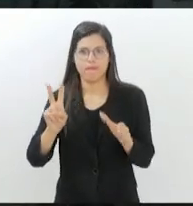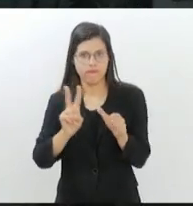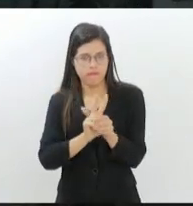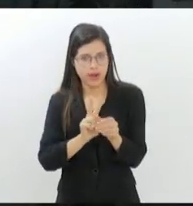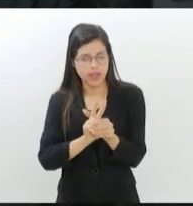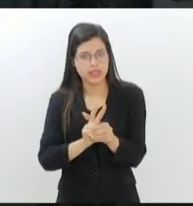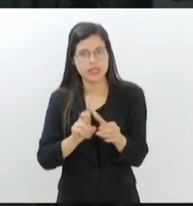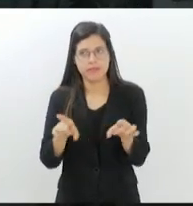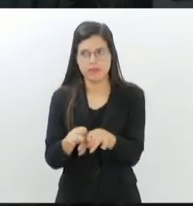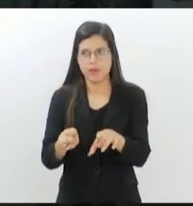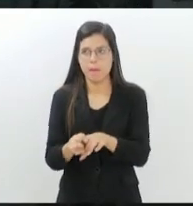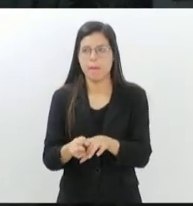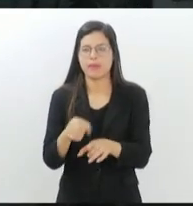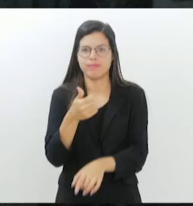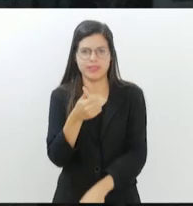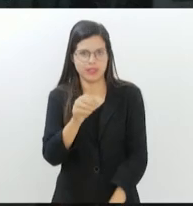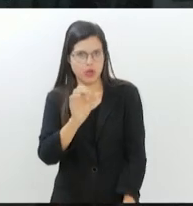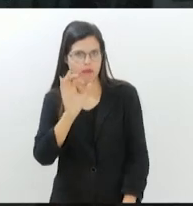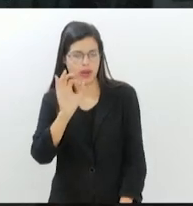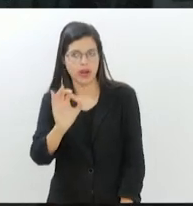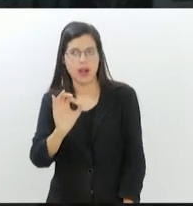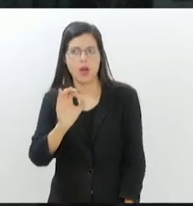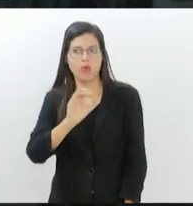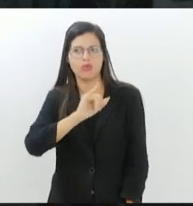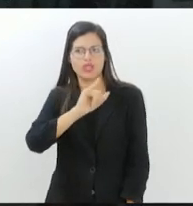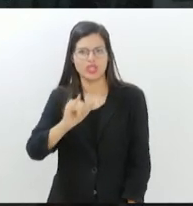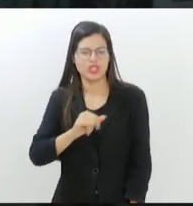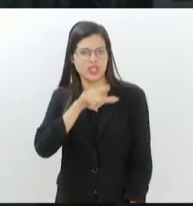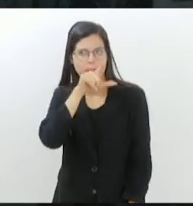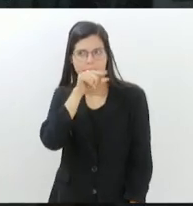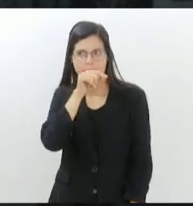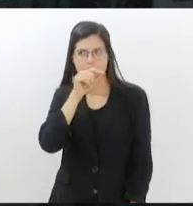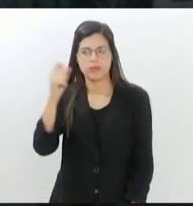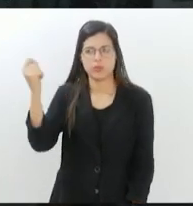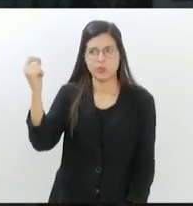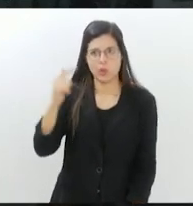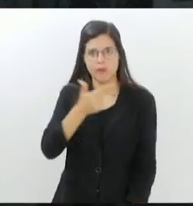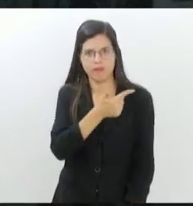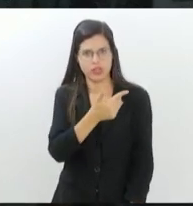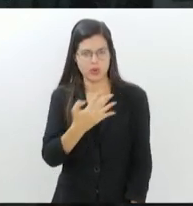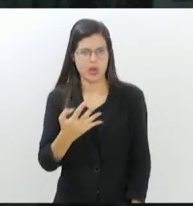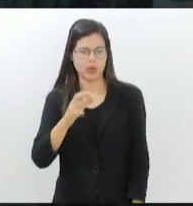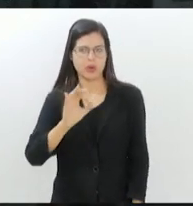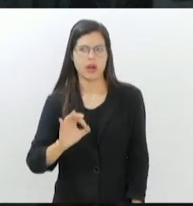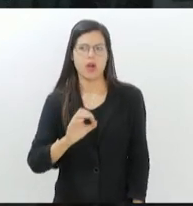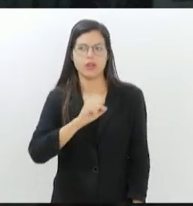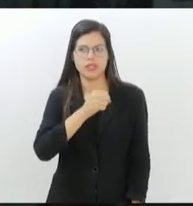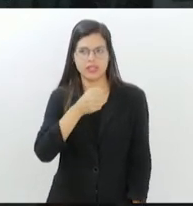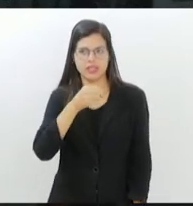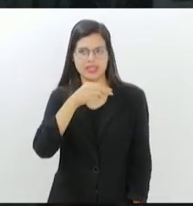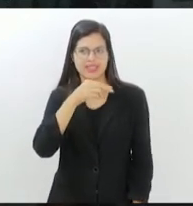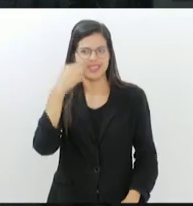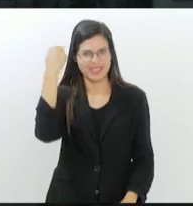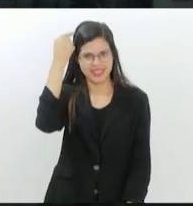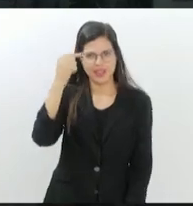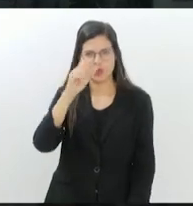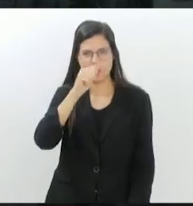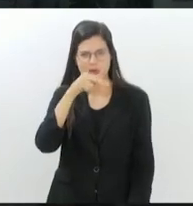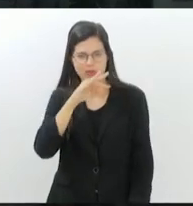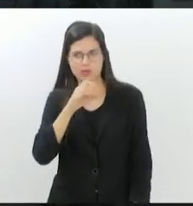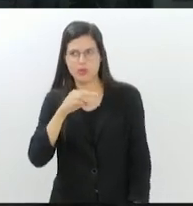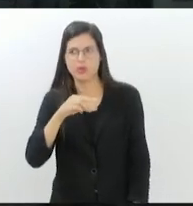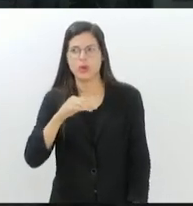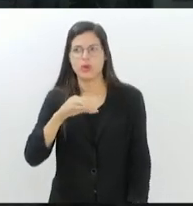também nublado, 19 graus. Japeri está com sol, 24 graus. E Santo Antônio de Pádua também nublado, 21